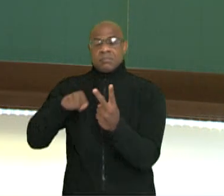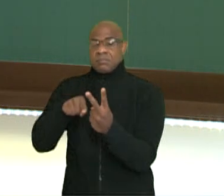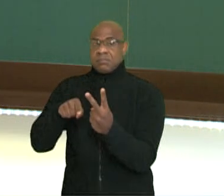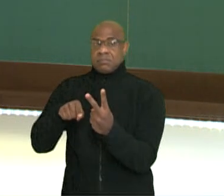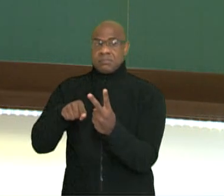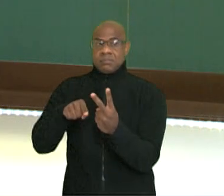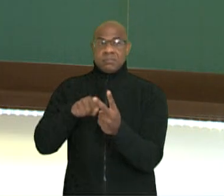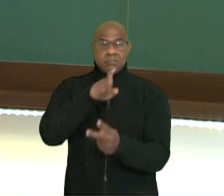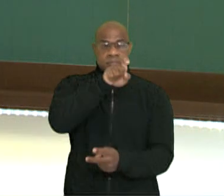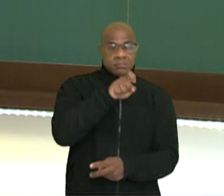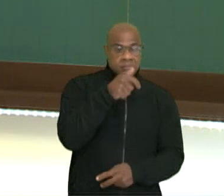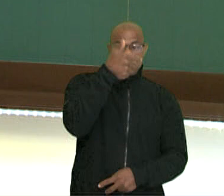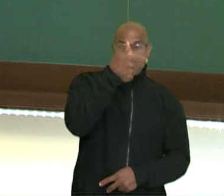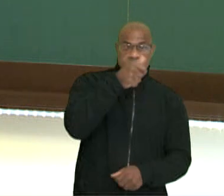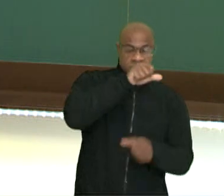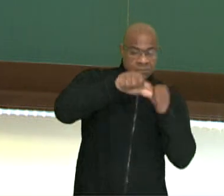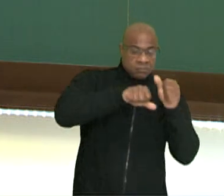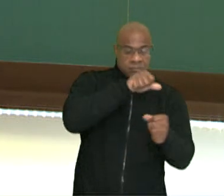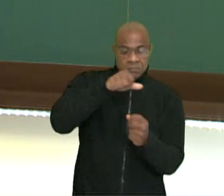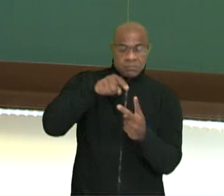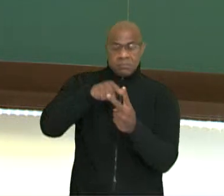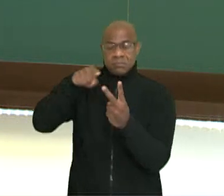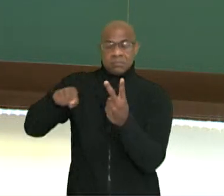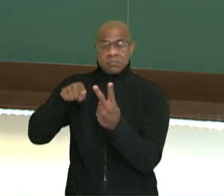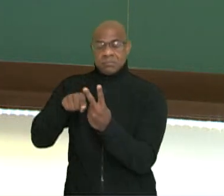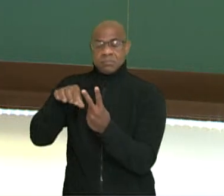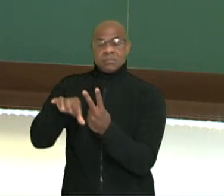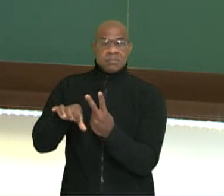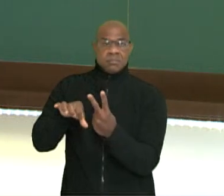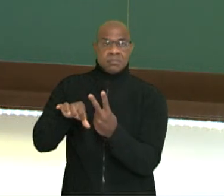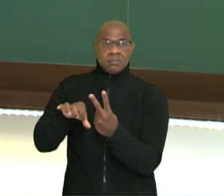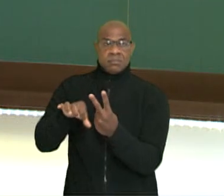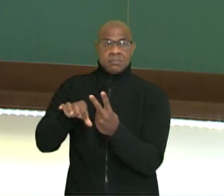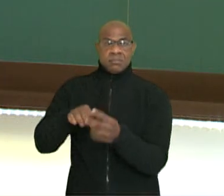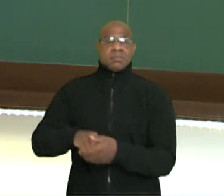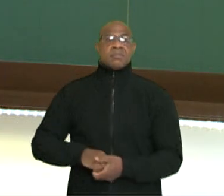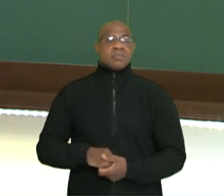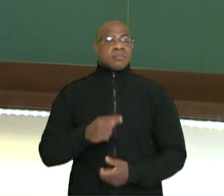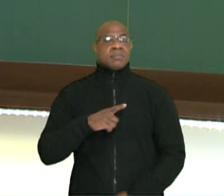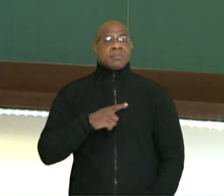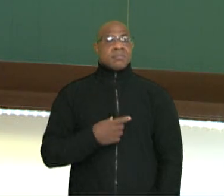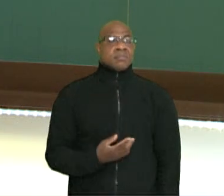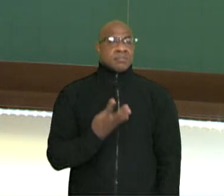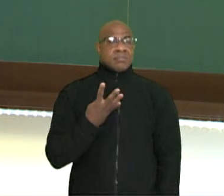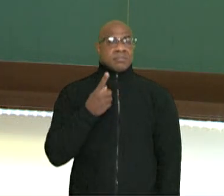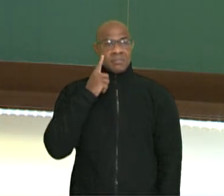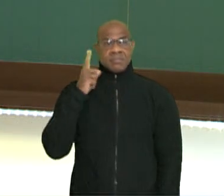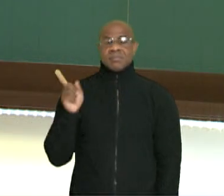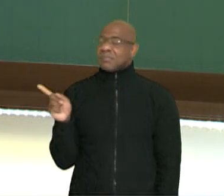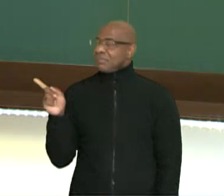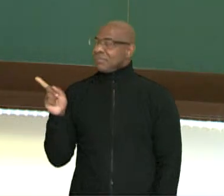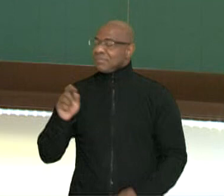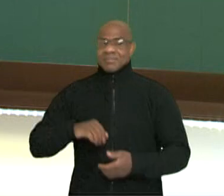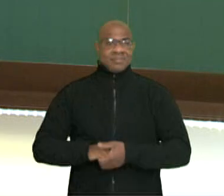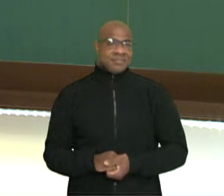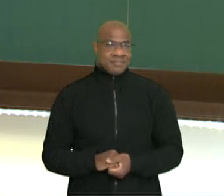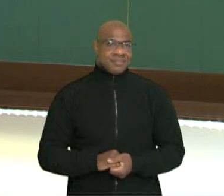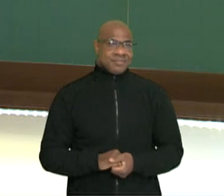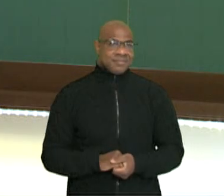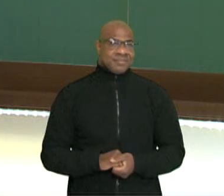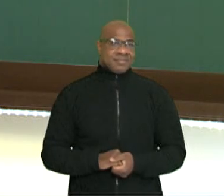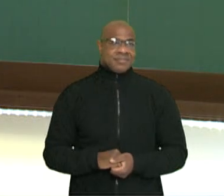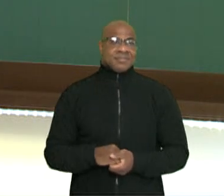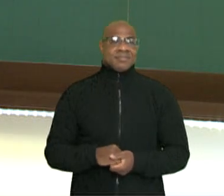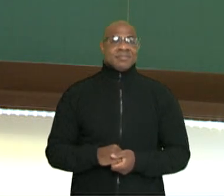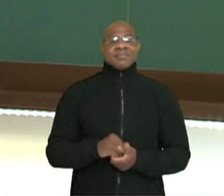que é mais e menos. Raiz quadrada de 9 é 3. Então, eu tenho 4 respostas aqui, né? Menos 2 mais 2, menos 3 mais 3.